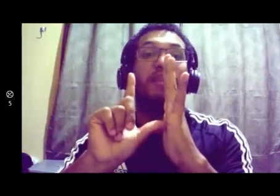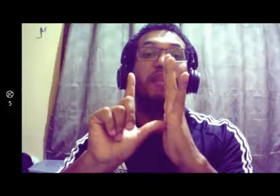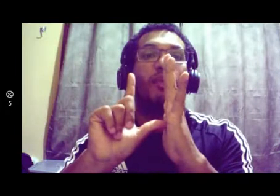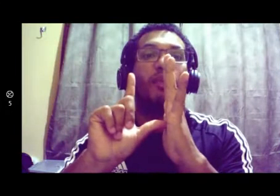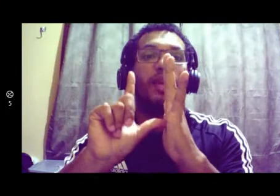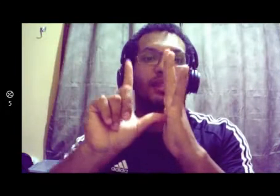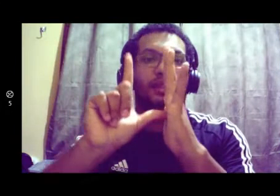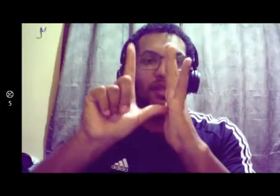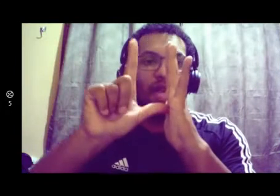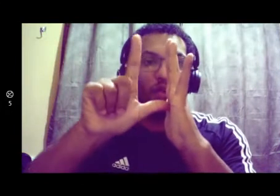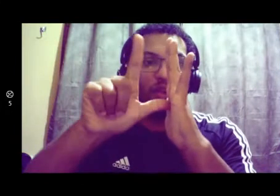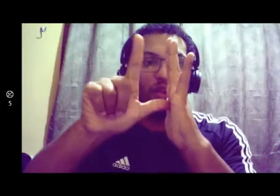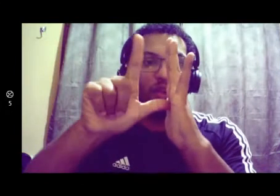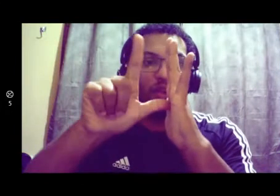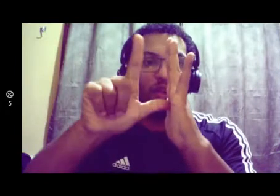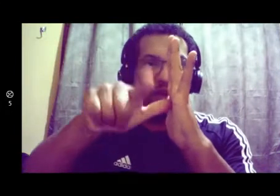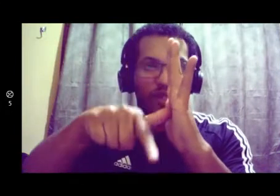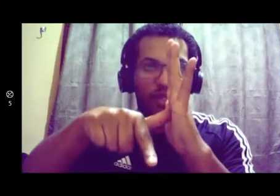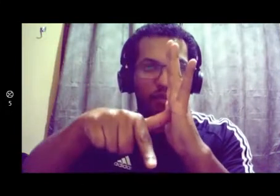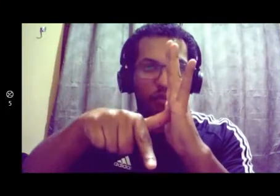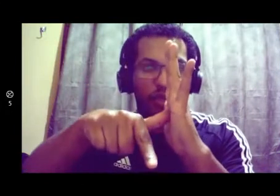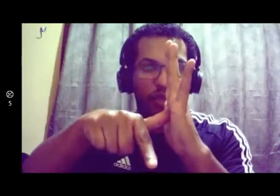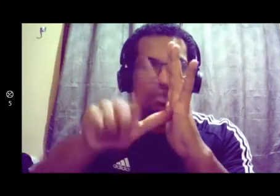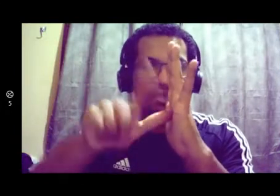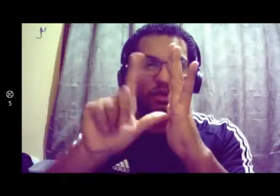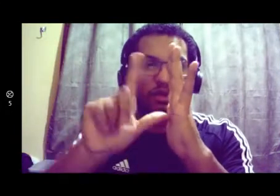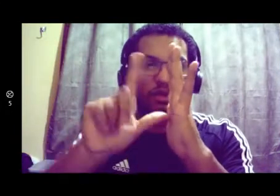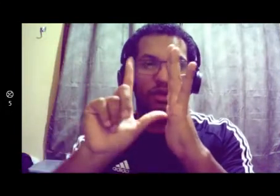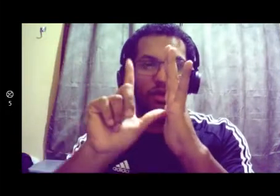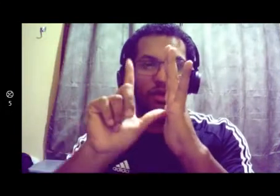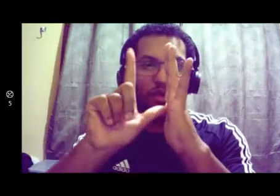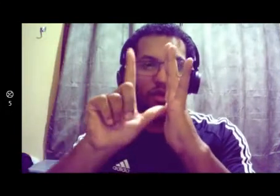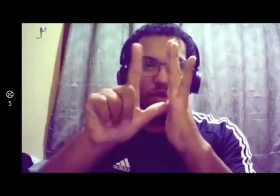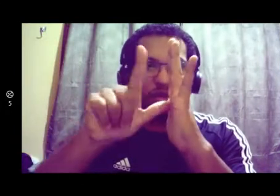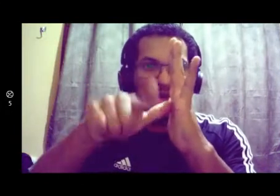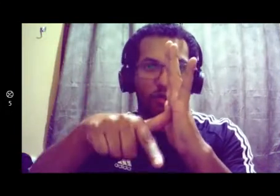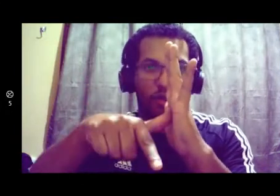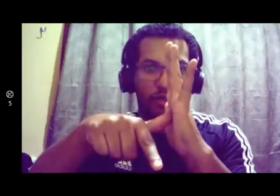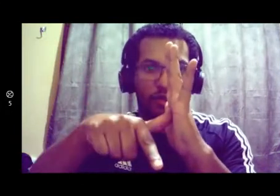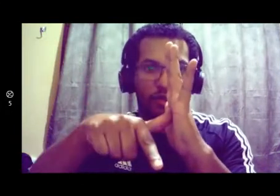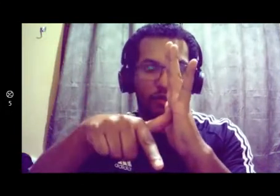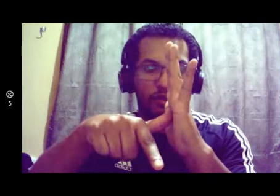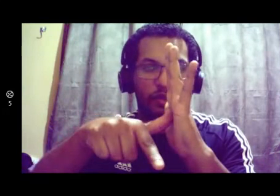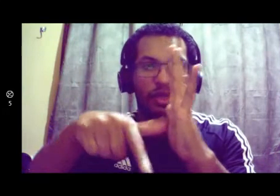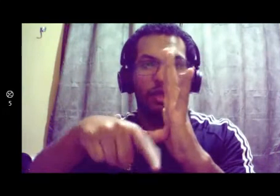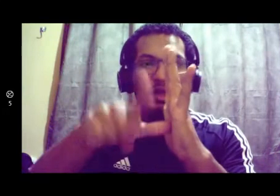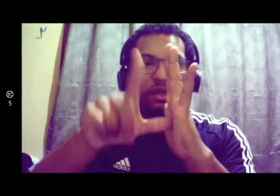falando depois, é algo que vai acontecer depois. Então, ó, depois.